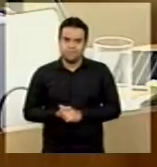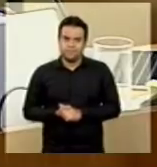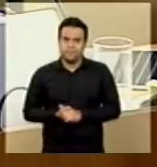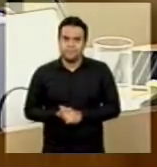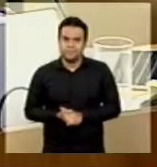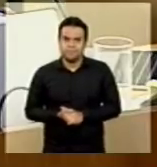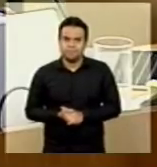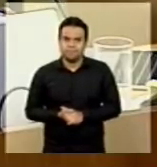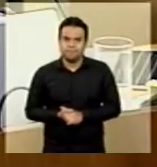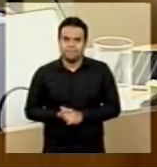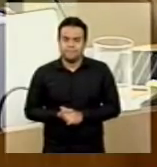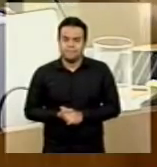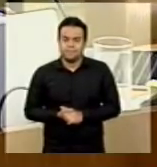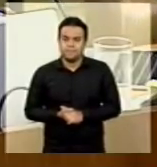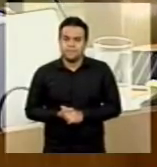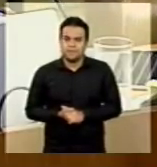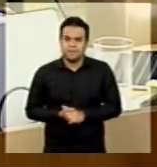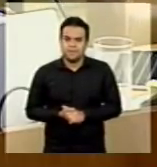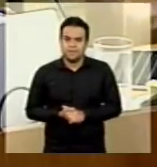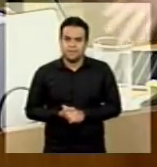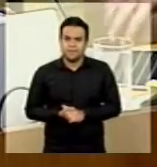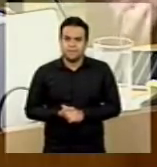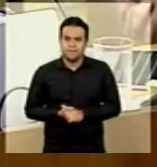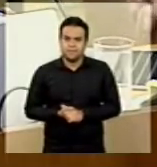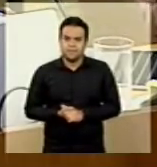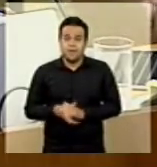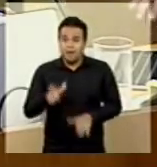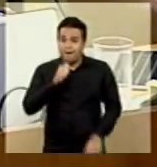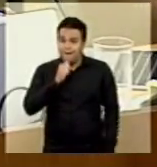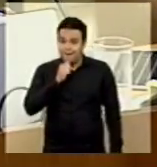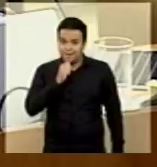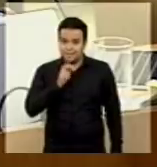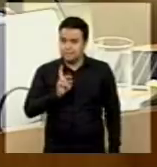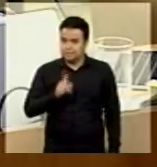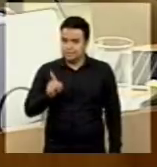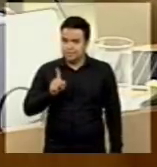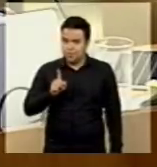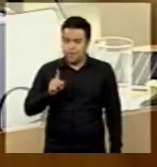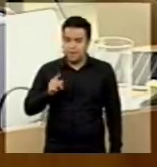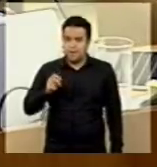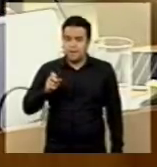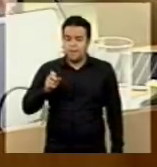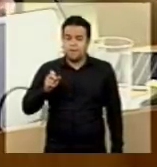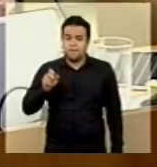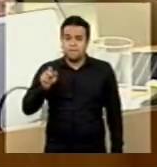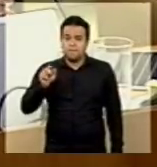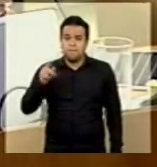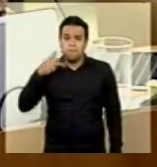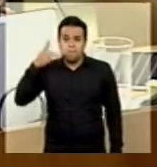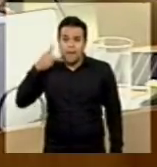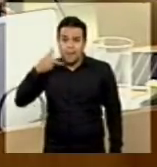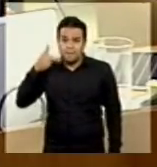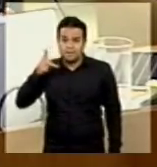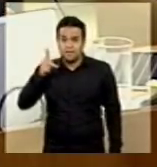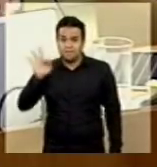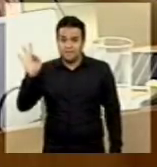o fato se deu quando ele não tinha mandato como parlamentar federal. E, portanto, a minha constatação